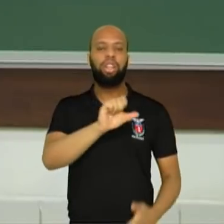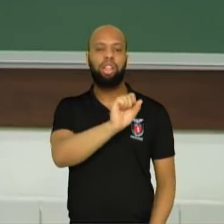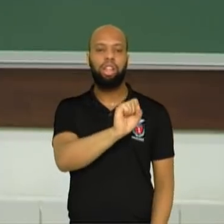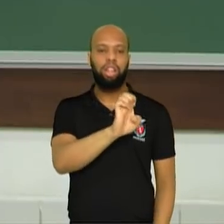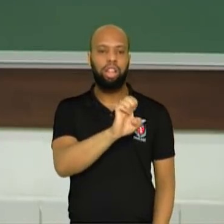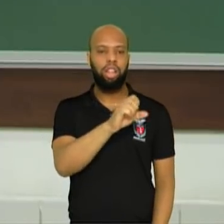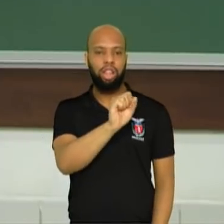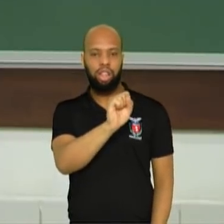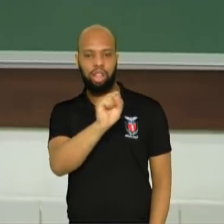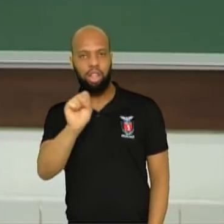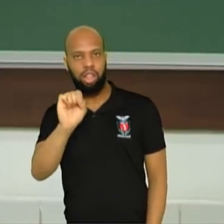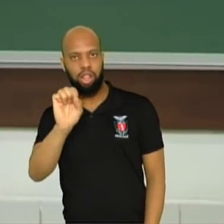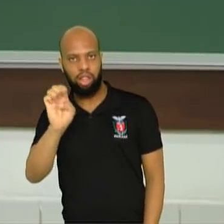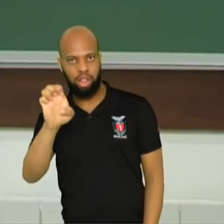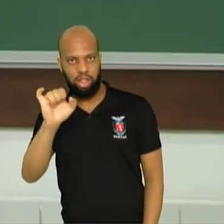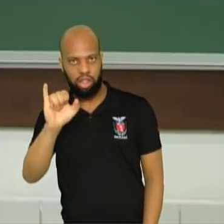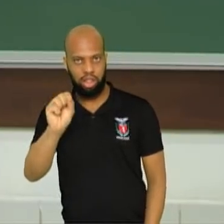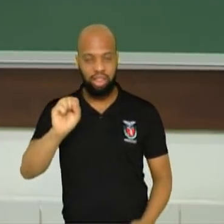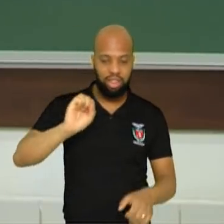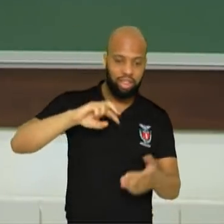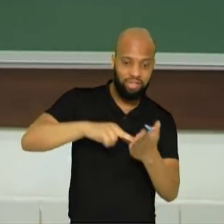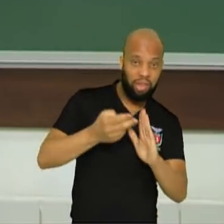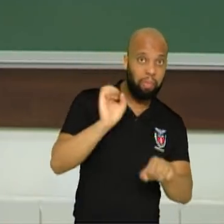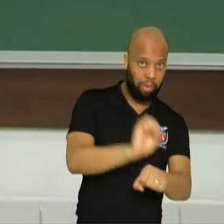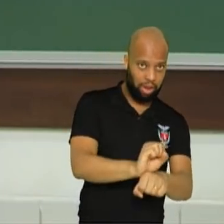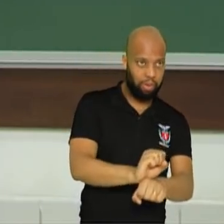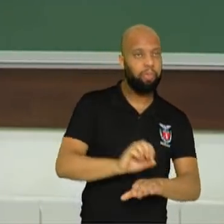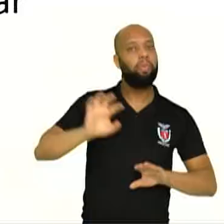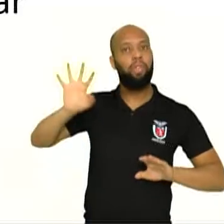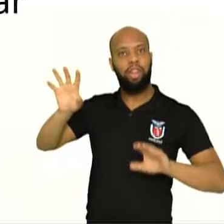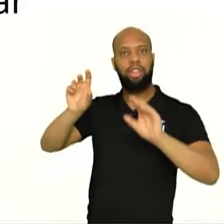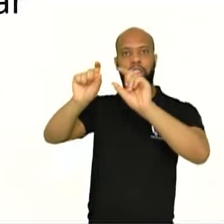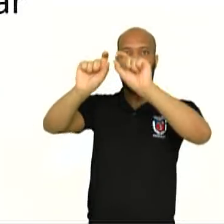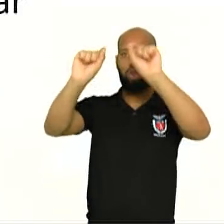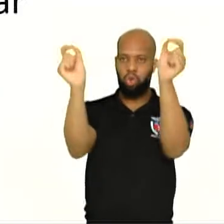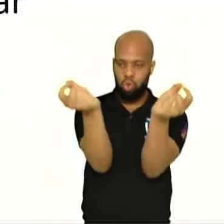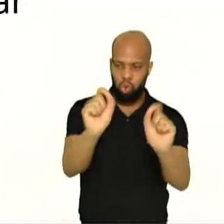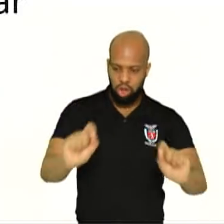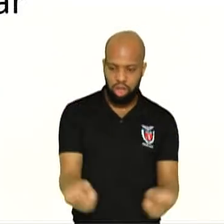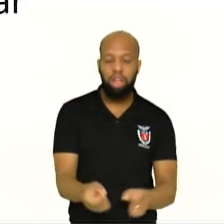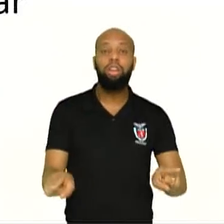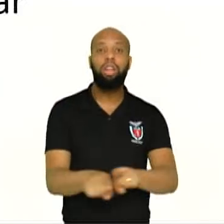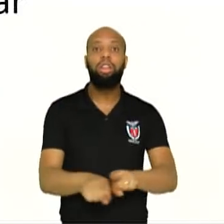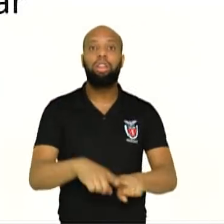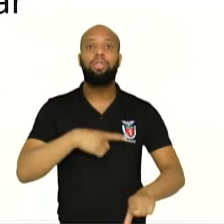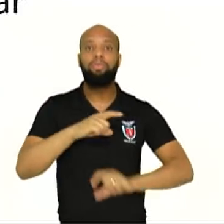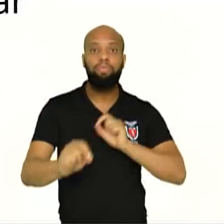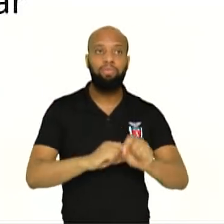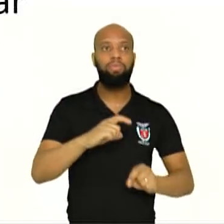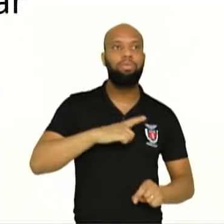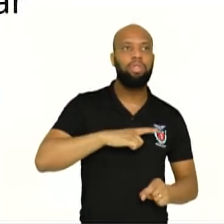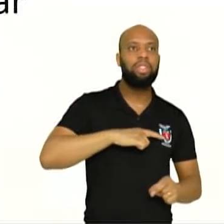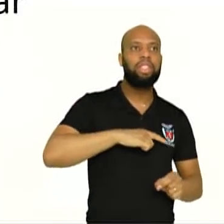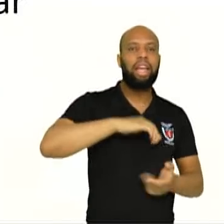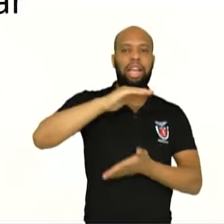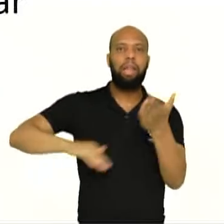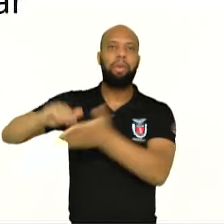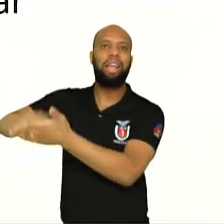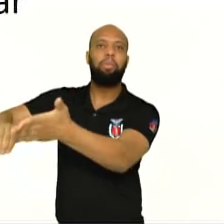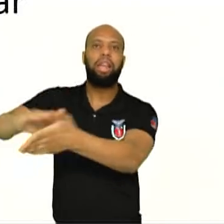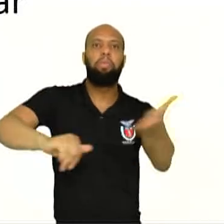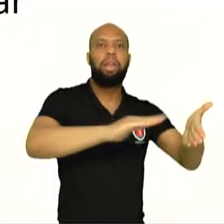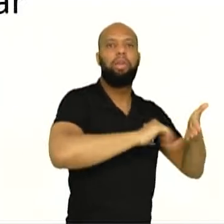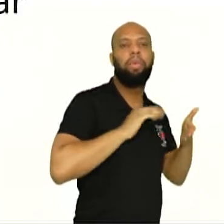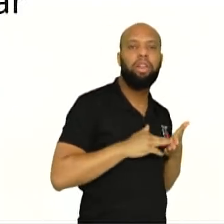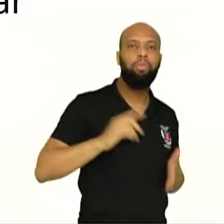que ela é paradinha no lugar dela. Esses organismos também são filtradores. Lembra que eu te disse